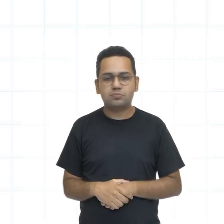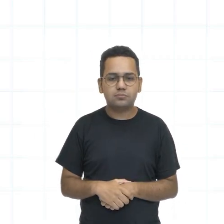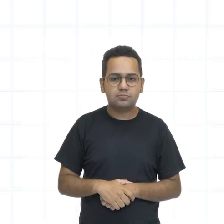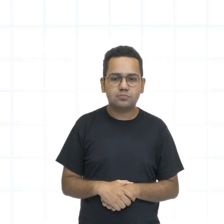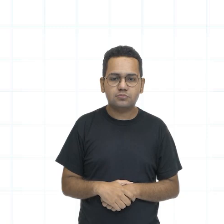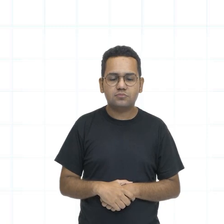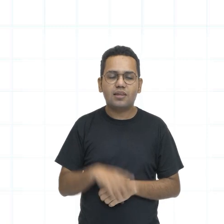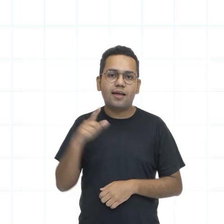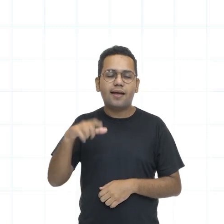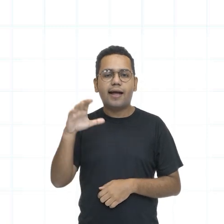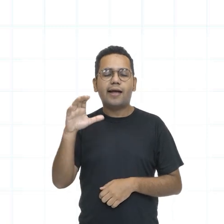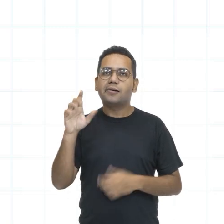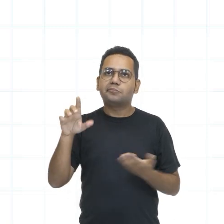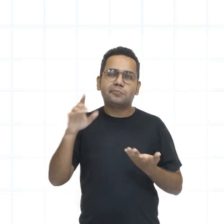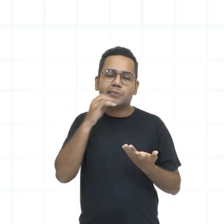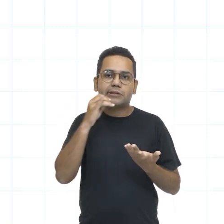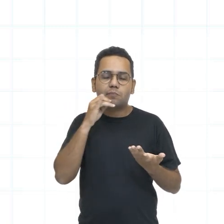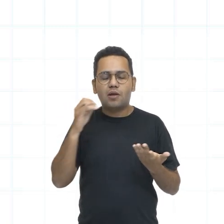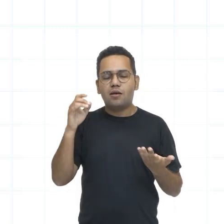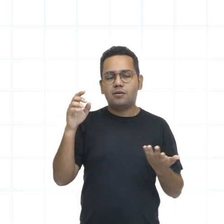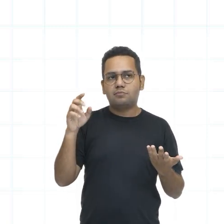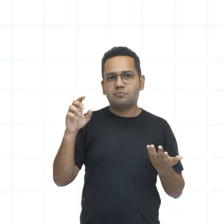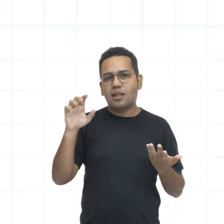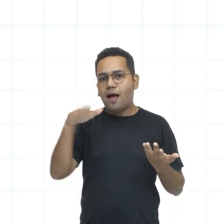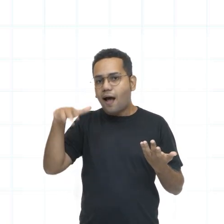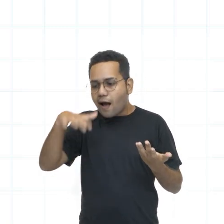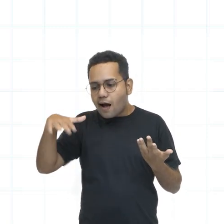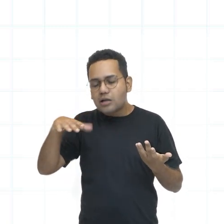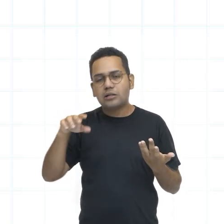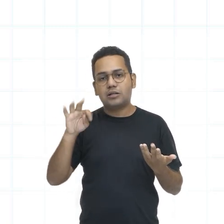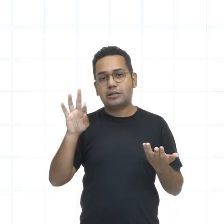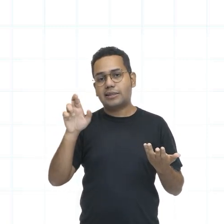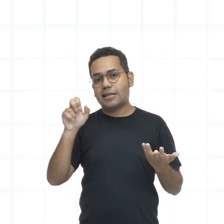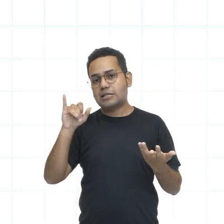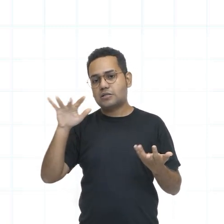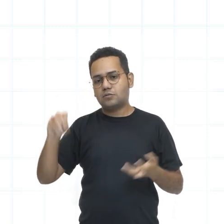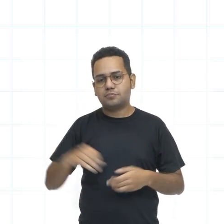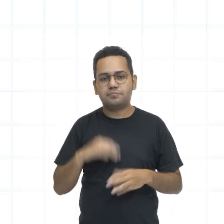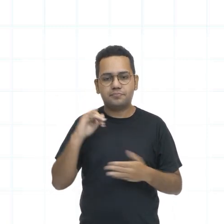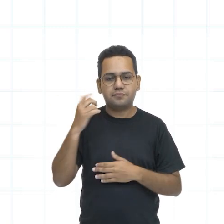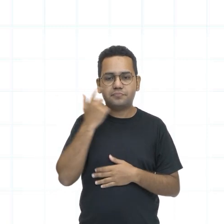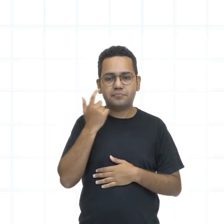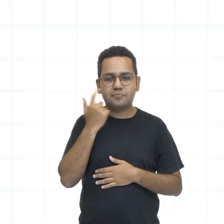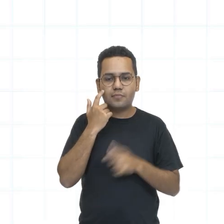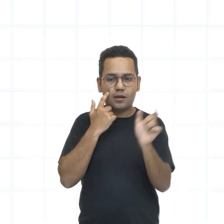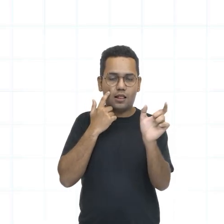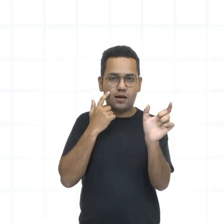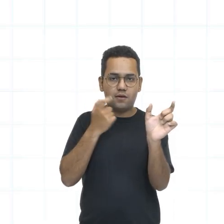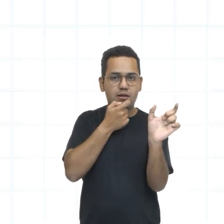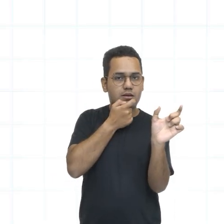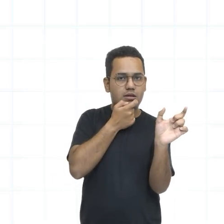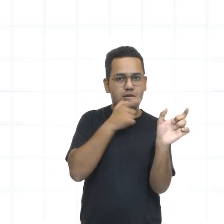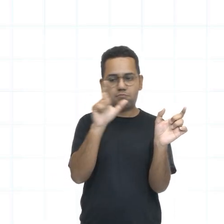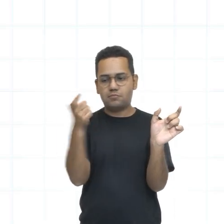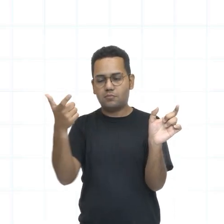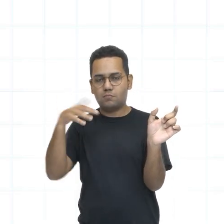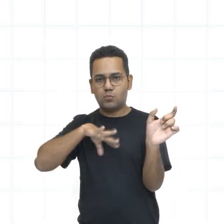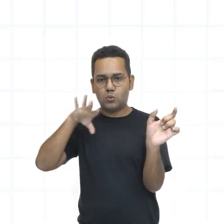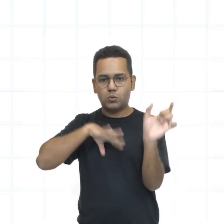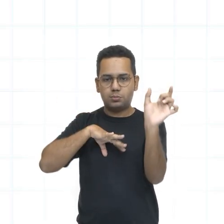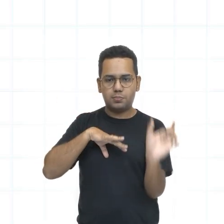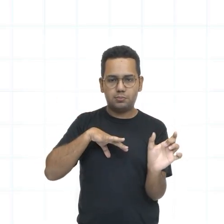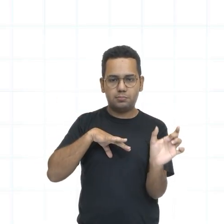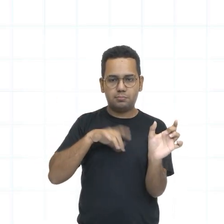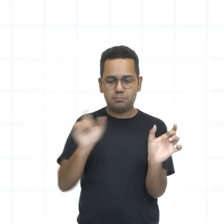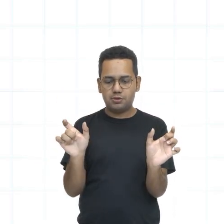interseção, traffic lights, sinal de trânsito ou semáforo, roundabout, rotatória, highway, rodovia ou